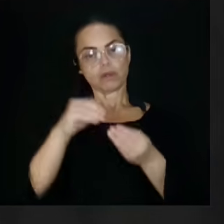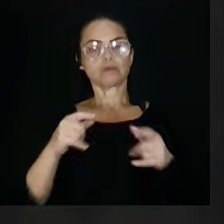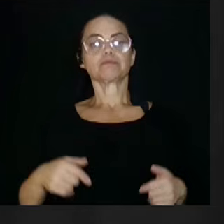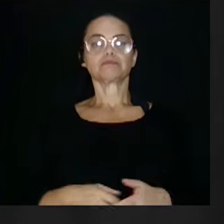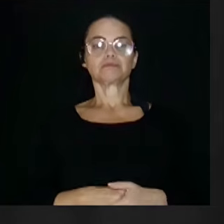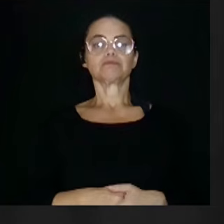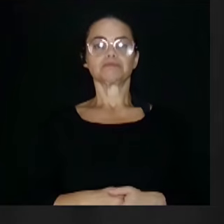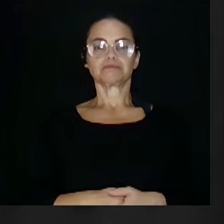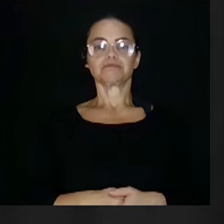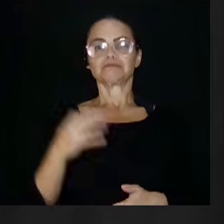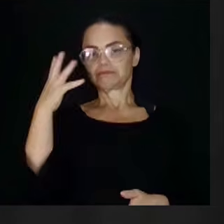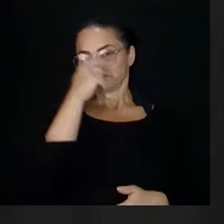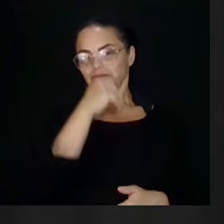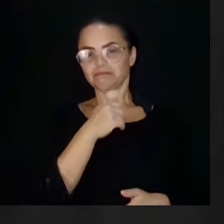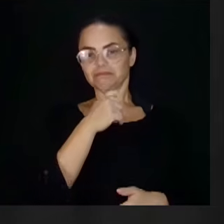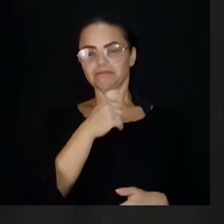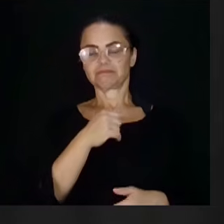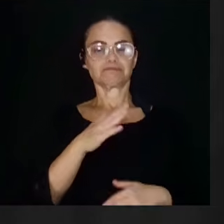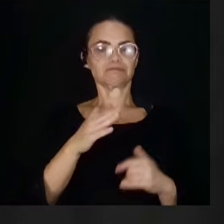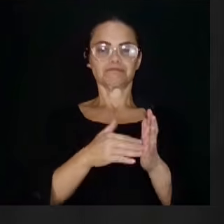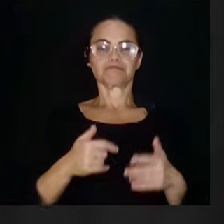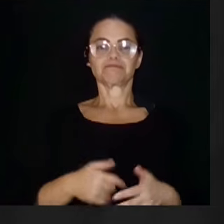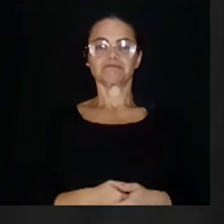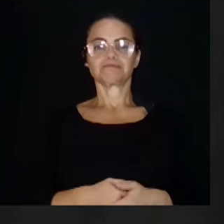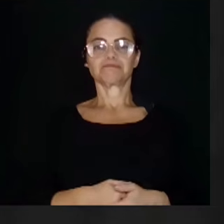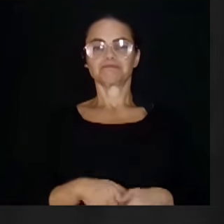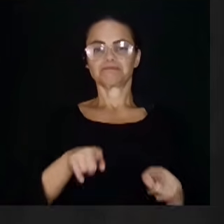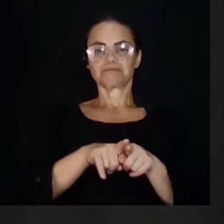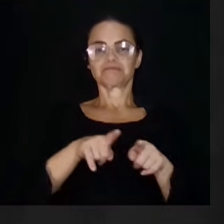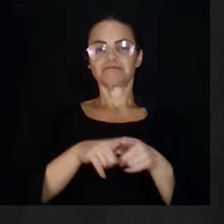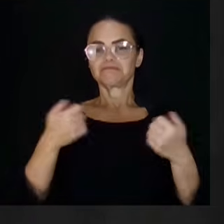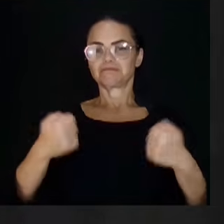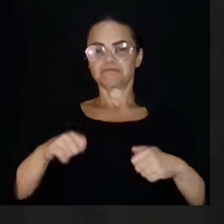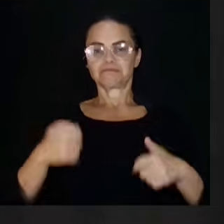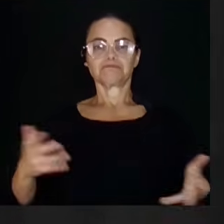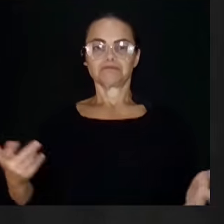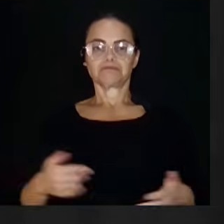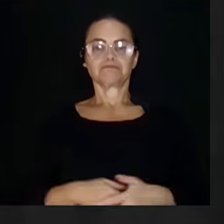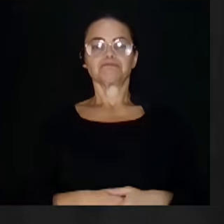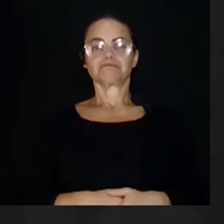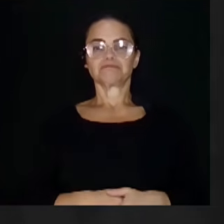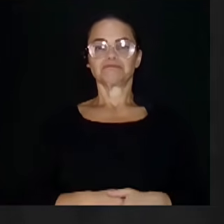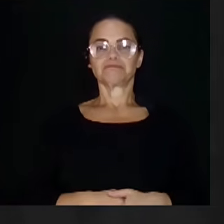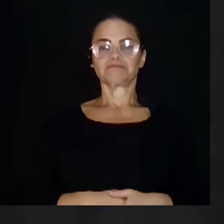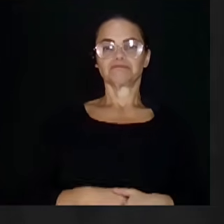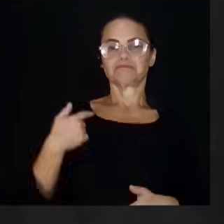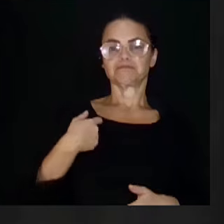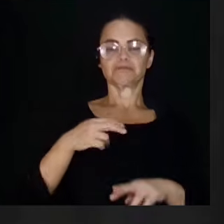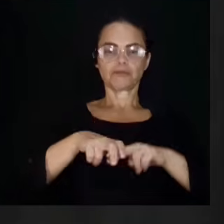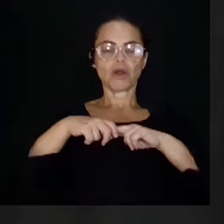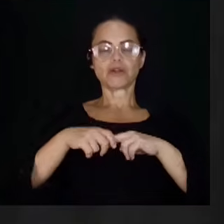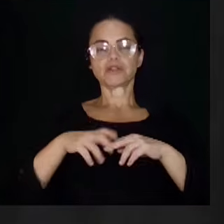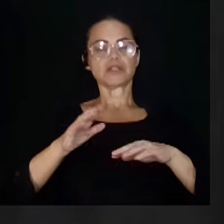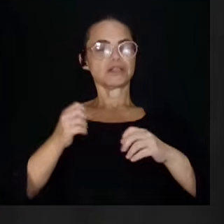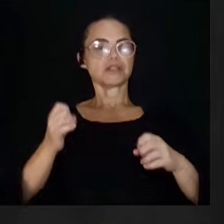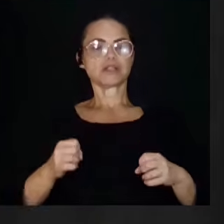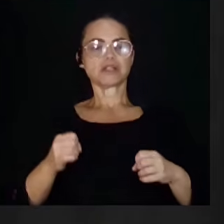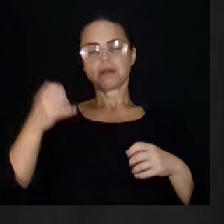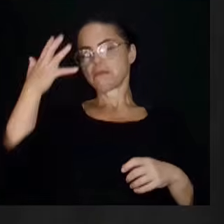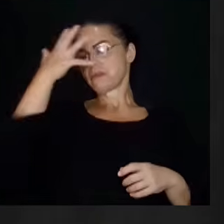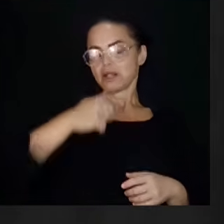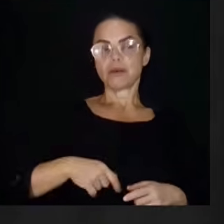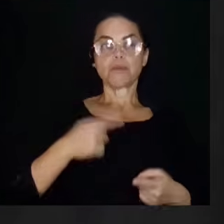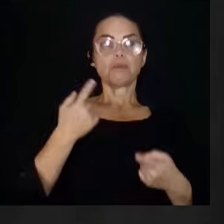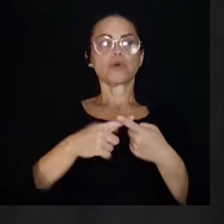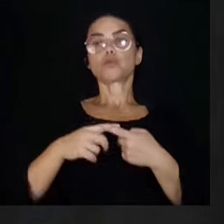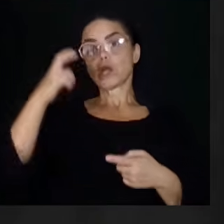ela não é tudo. Só que eu também não preciso não estou onde eu estou por conta da beleza. Eu estou por conta da minha competência.